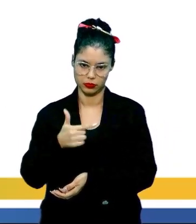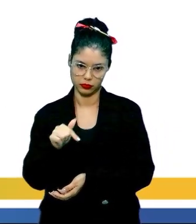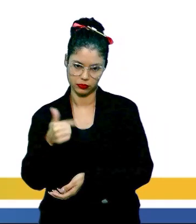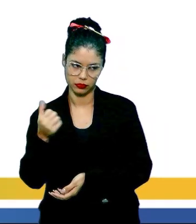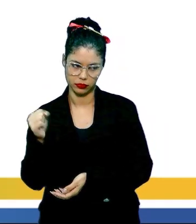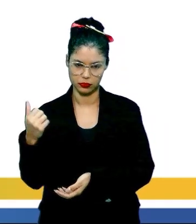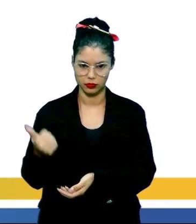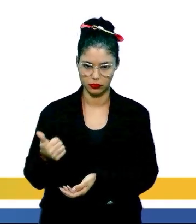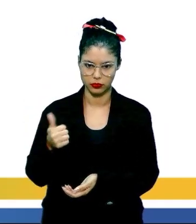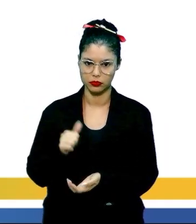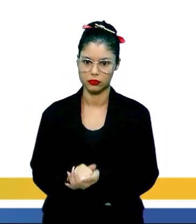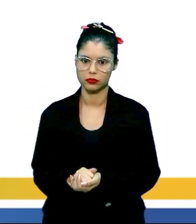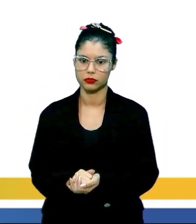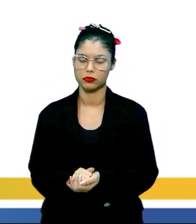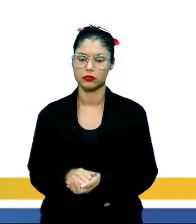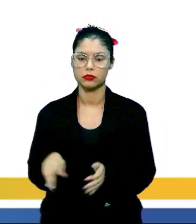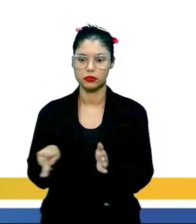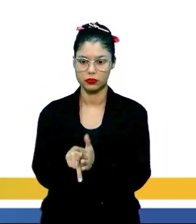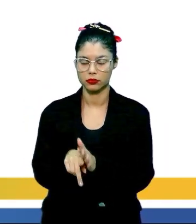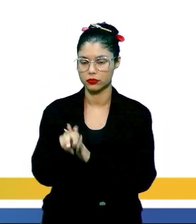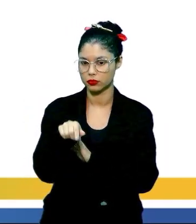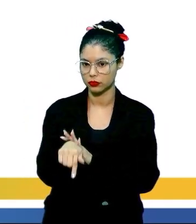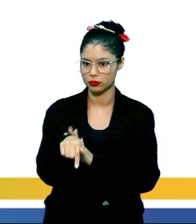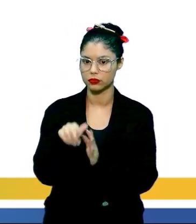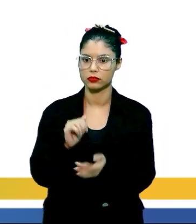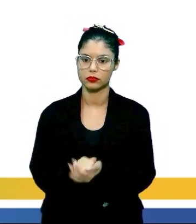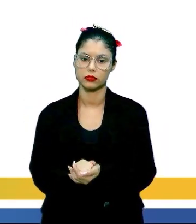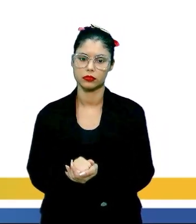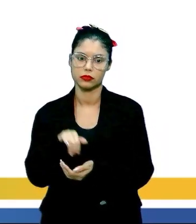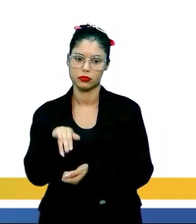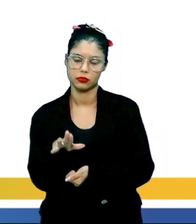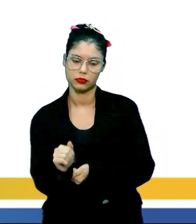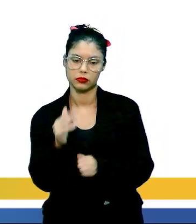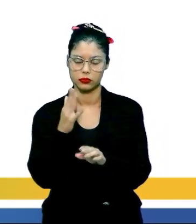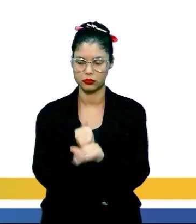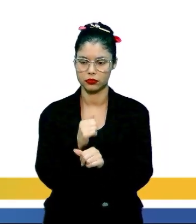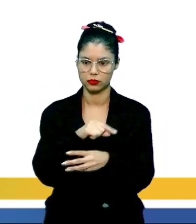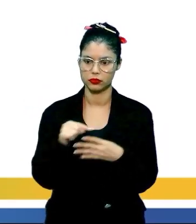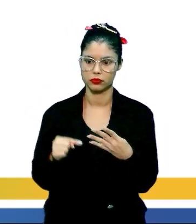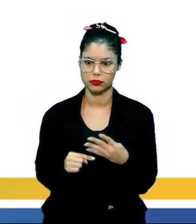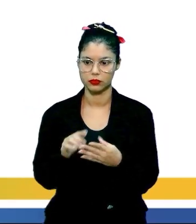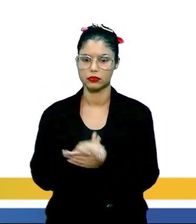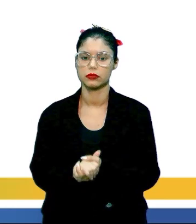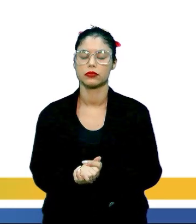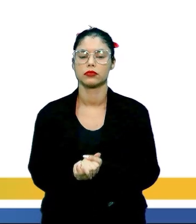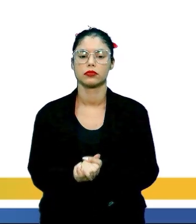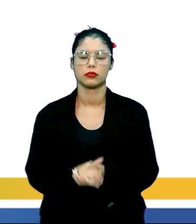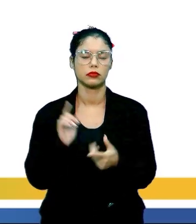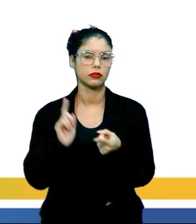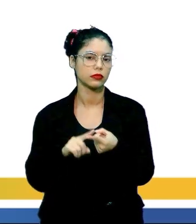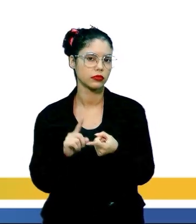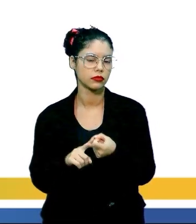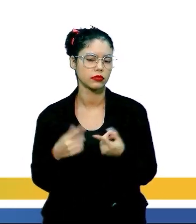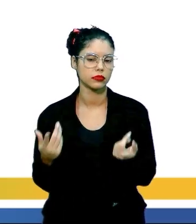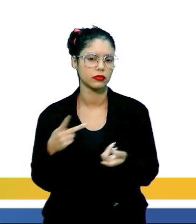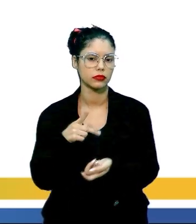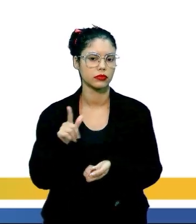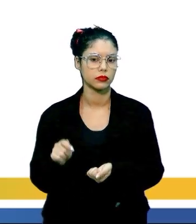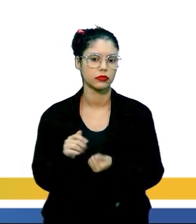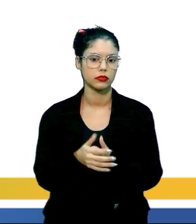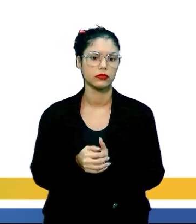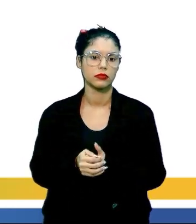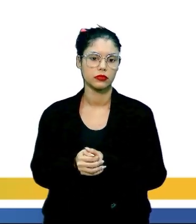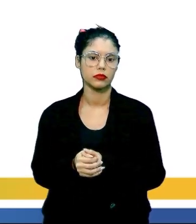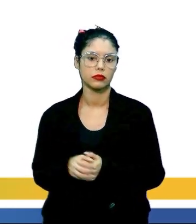9, 27, 81. Determinar a razão, o termo médio e a soma dos termos. Primeiro, por que ela é PG? Porque